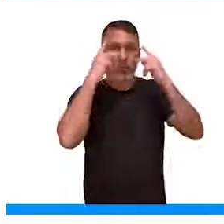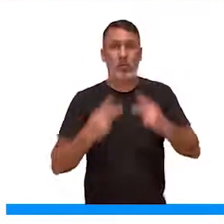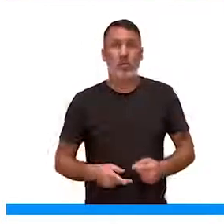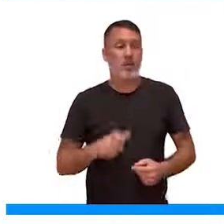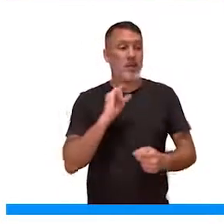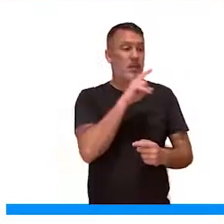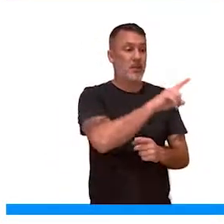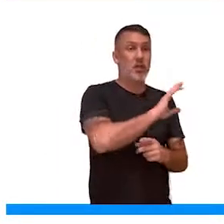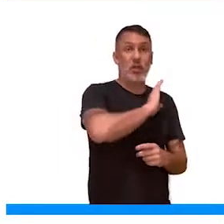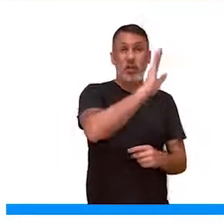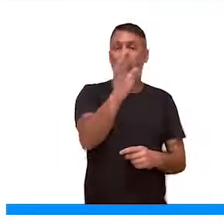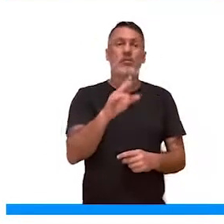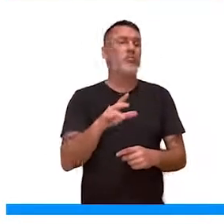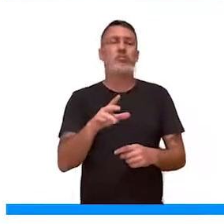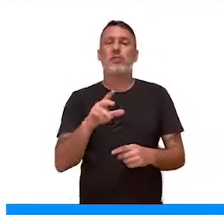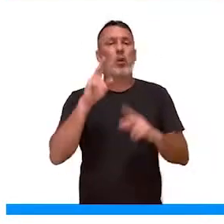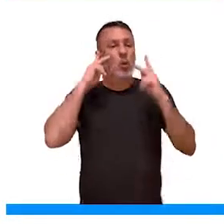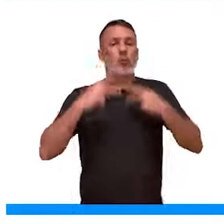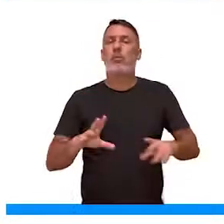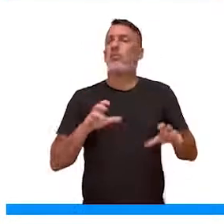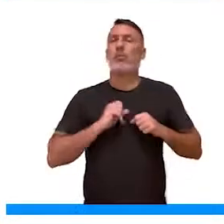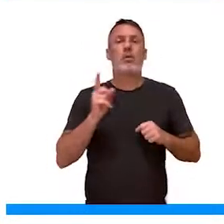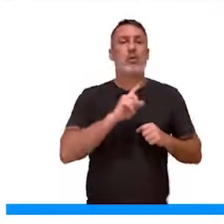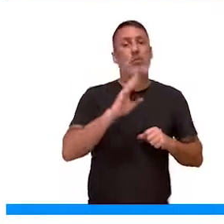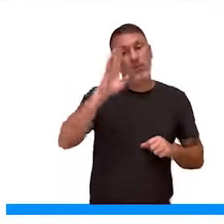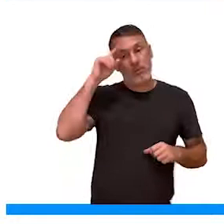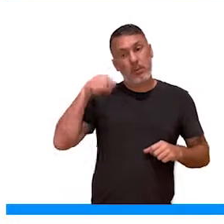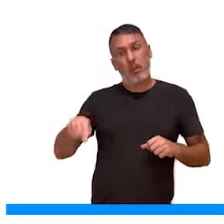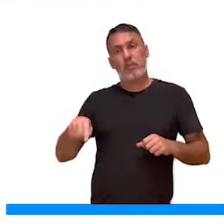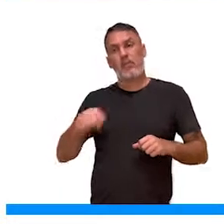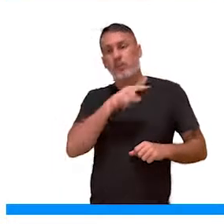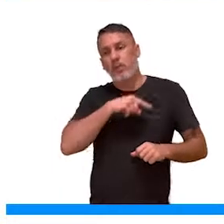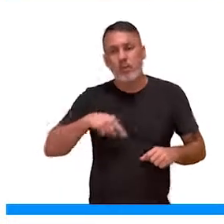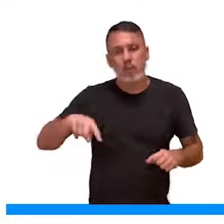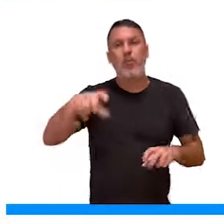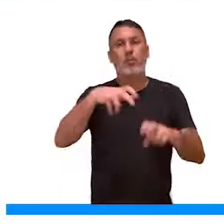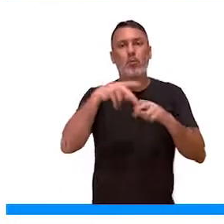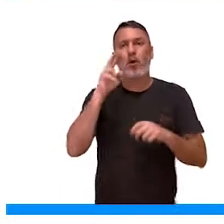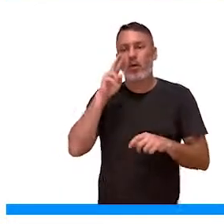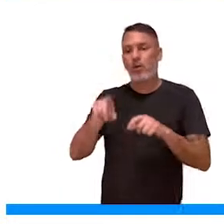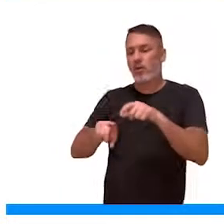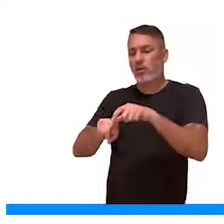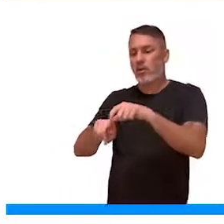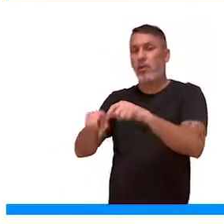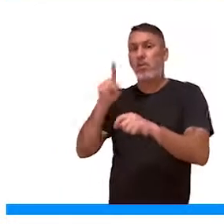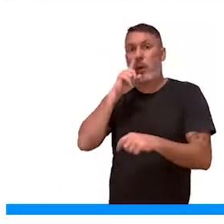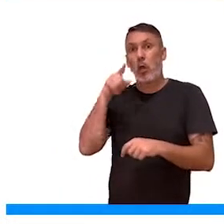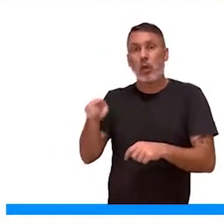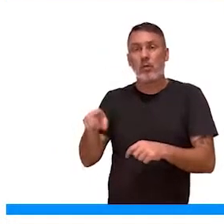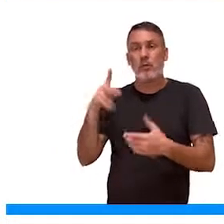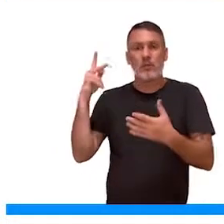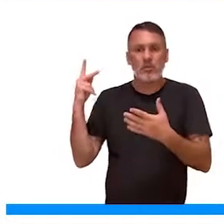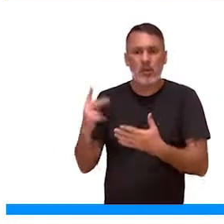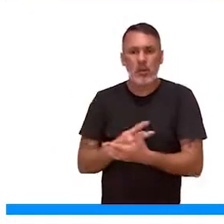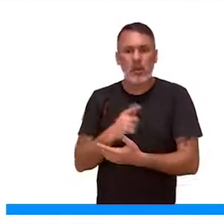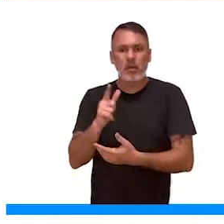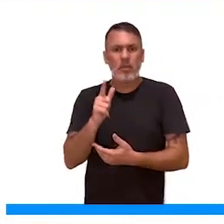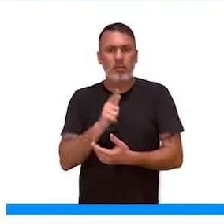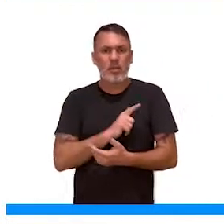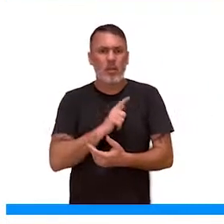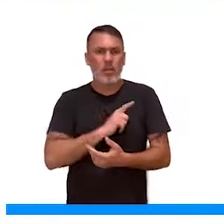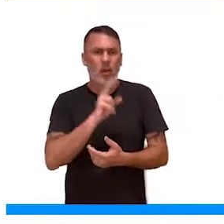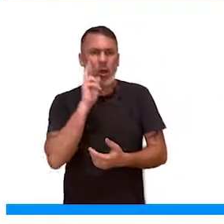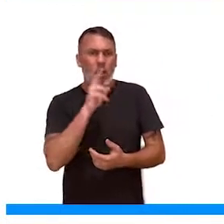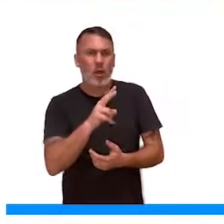conseguir infectar o ser humano. Ela não é capaz de penetrar o humano sem a presença desse hospedeiro. Então, quando